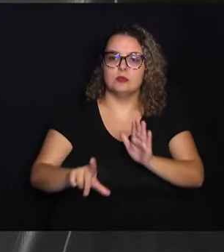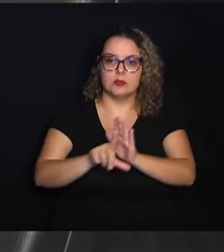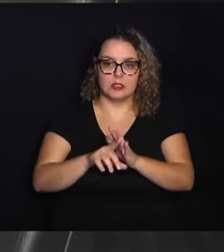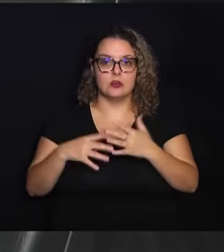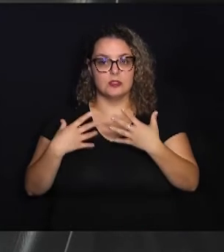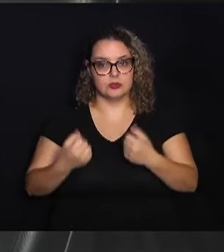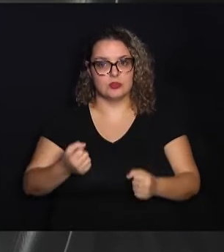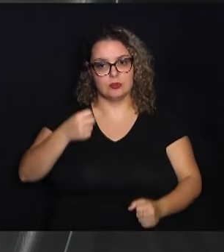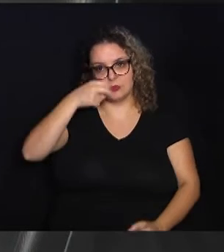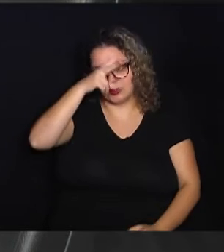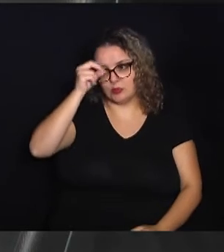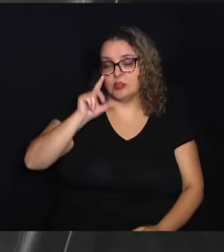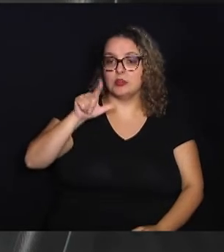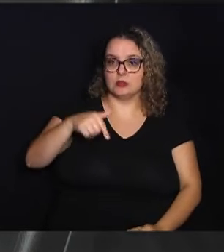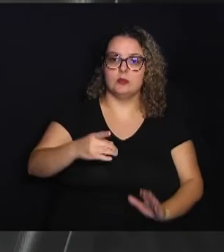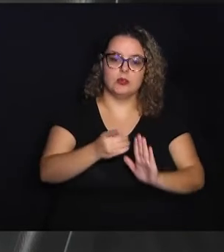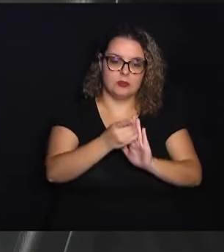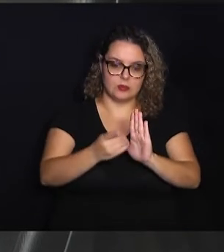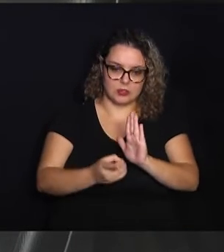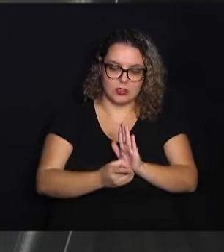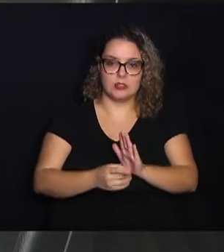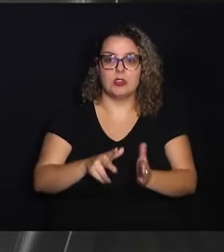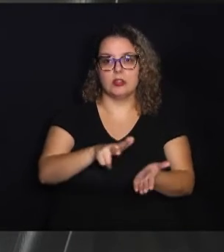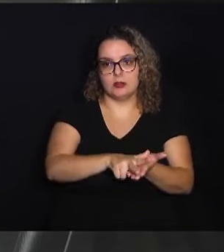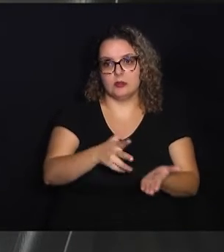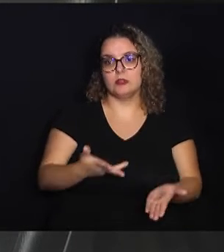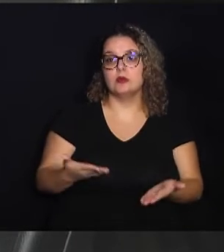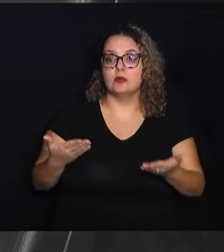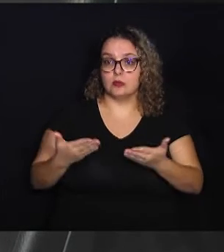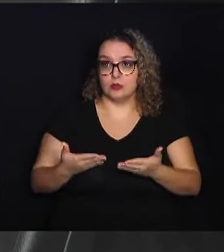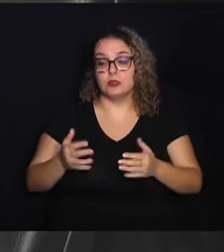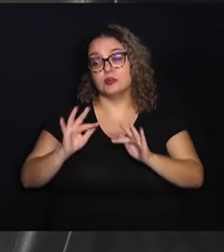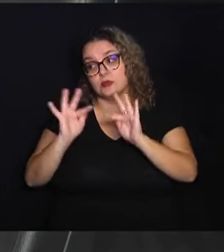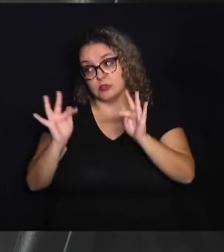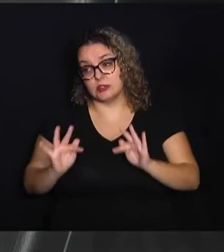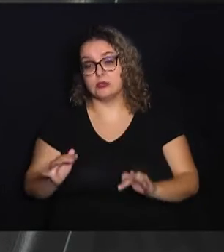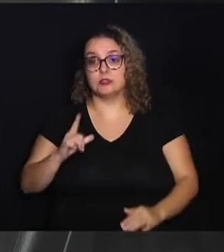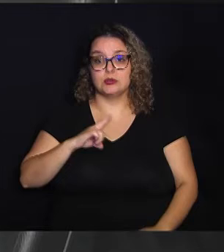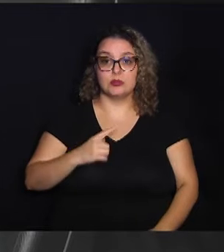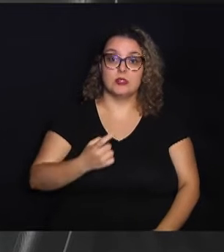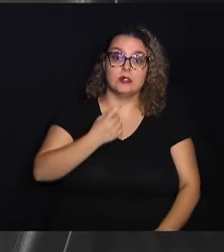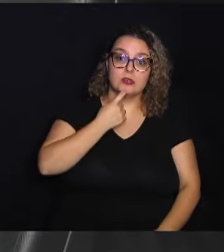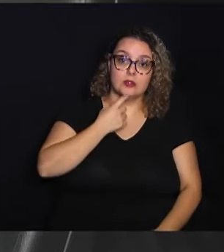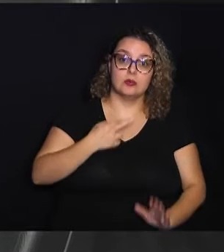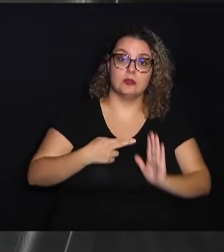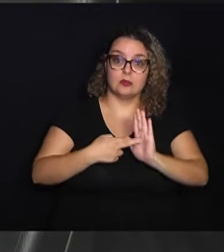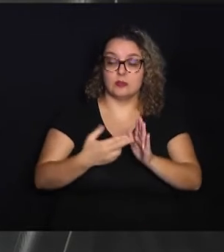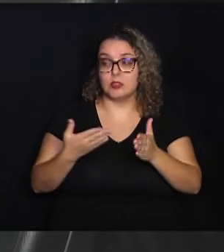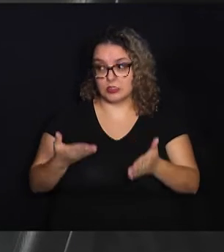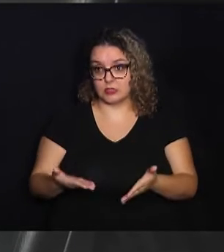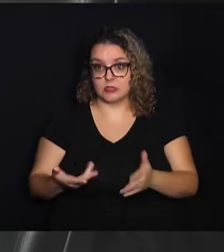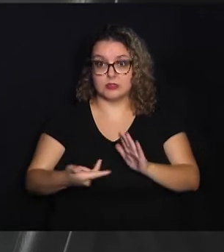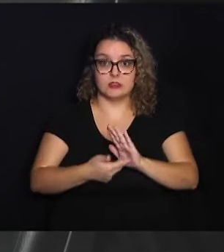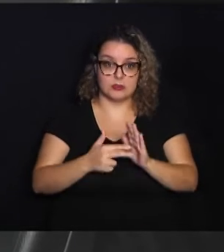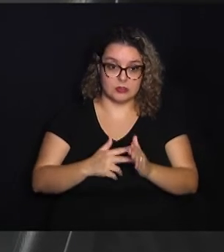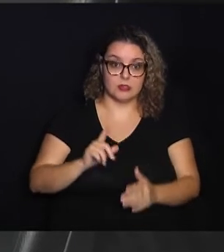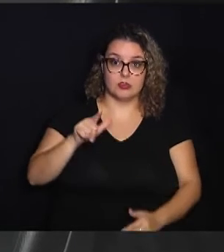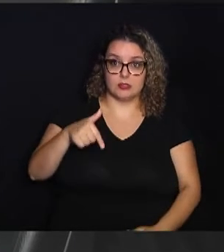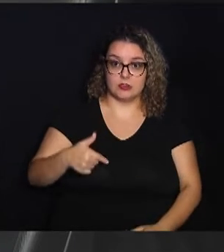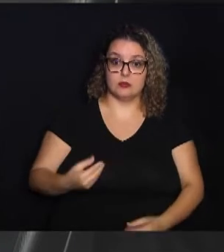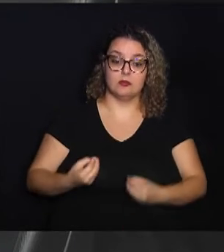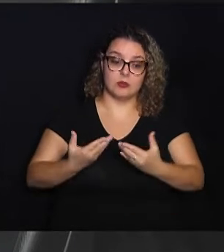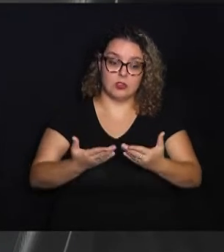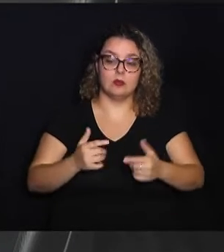pelo prefeito, e depois um decreto que regulamentou. Então hoje a gente fica muito feliz de ter Campinas como uma referência nesse sentido, e acabou levando até para